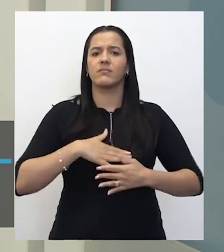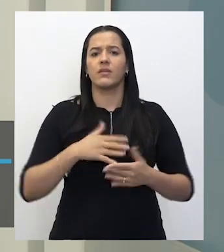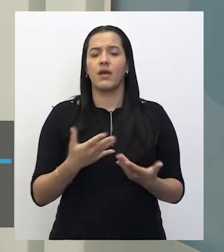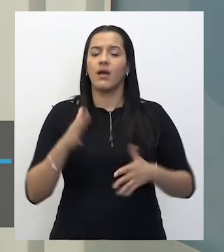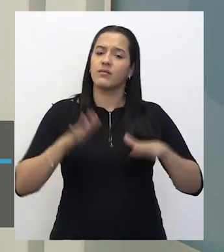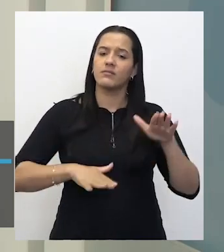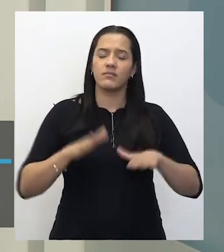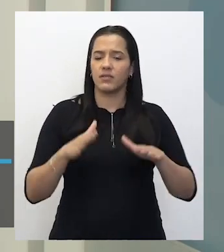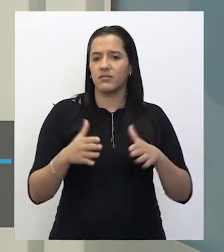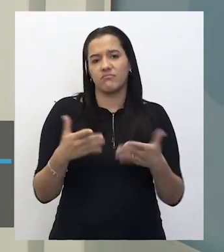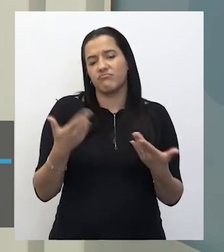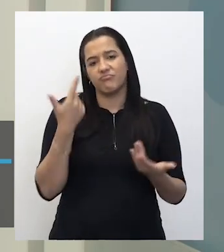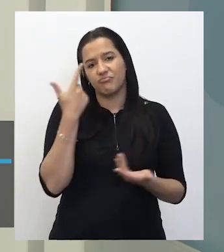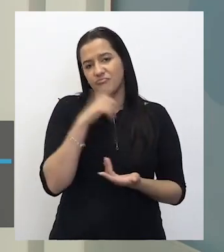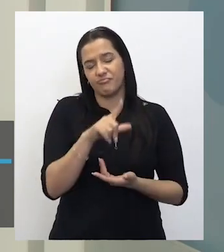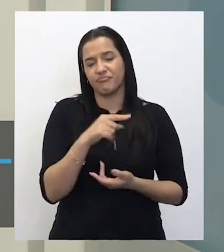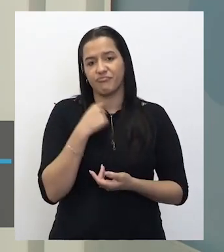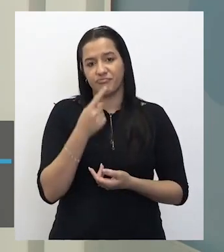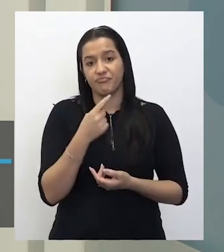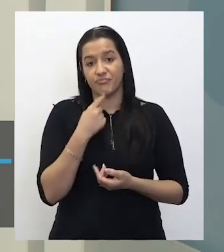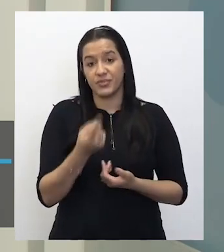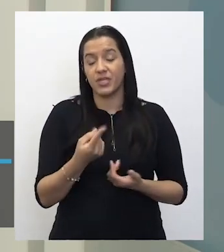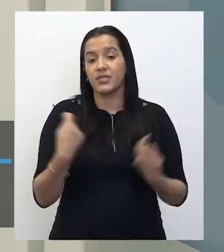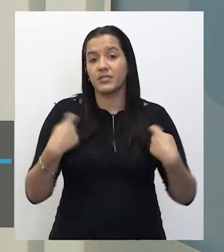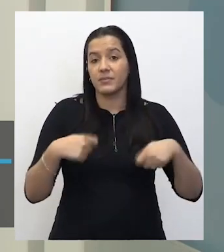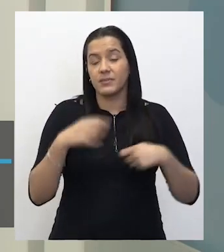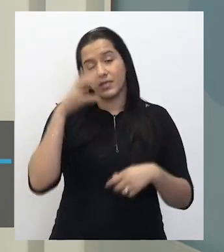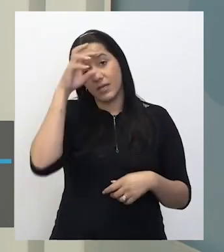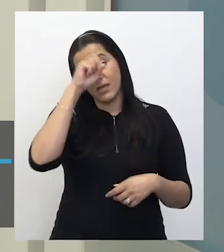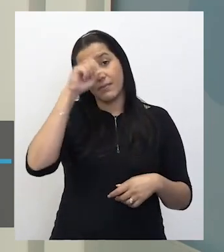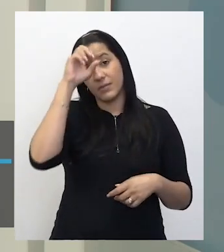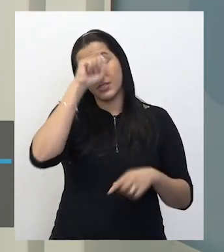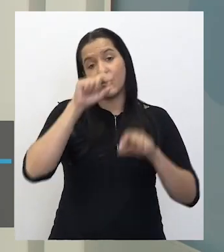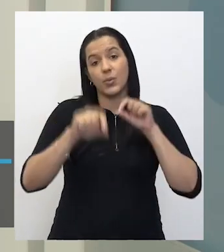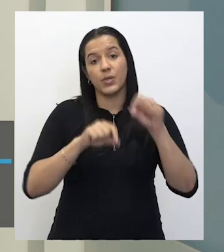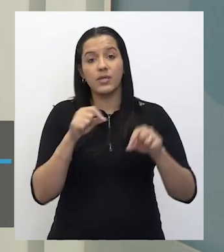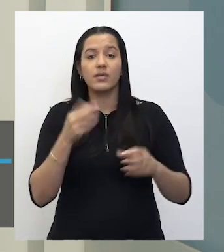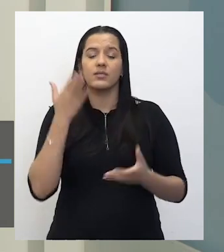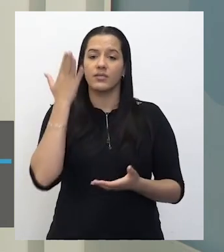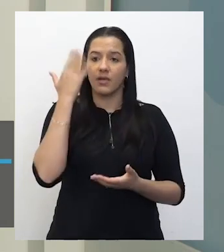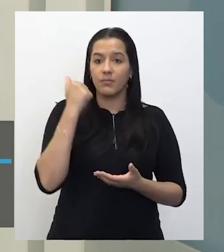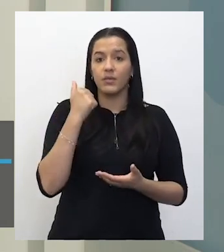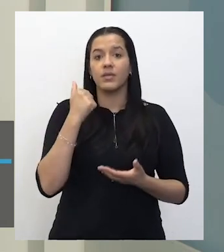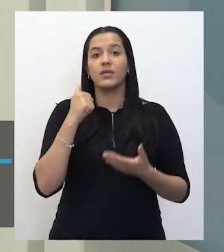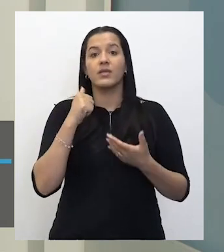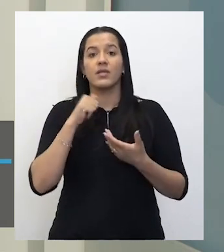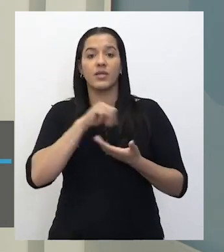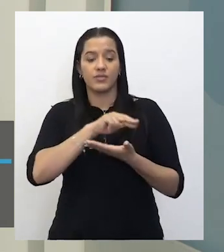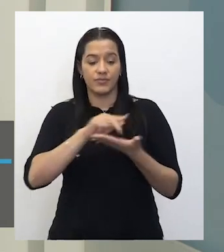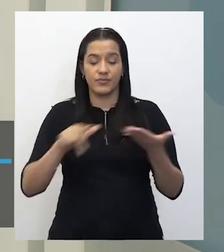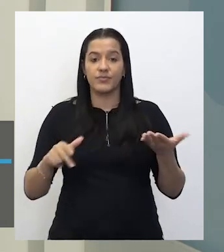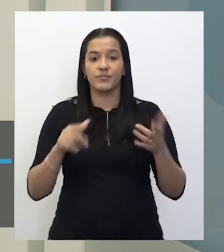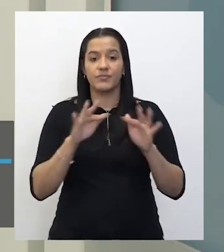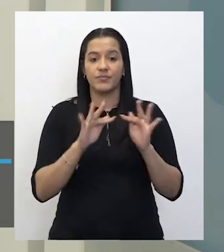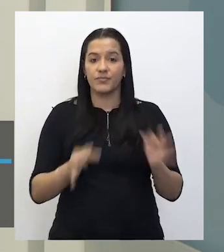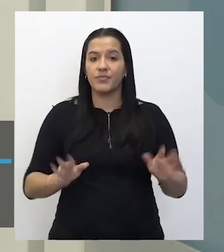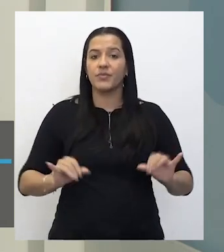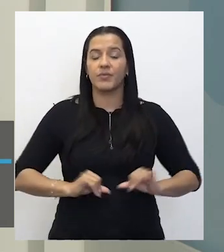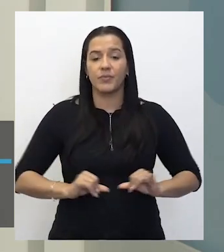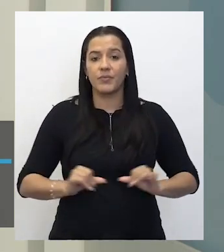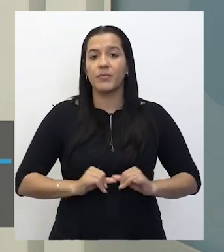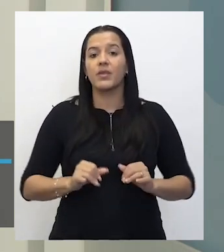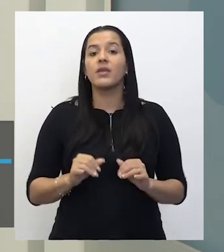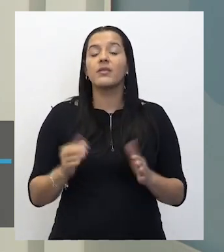é assim, né? A gente precisa aprender a lidar com as nossas fragilidades e também as nossas perdas. Então, vamos para a